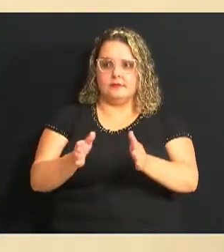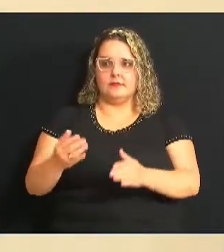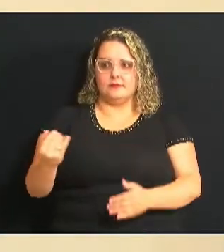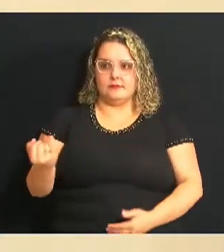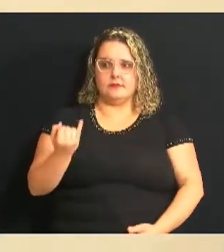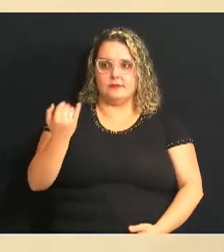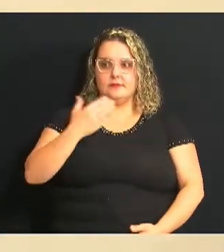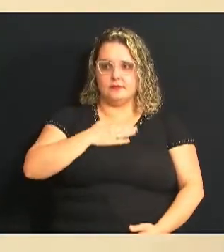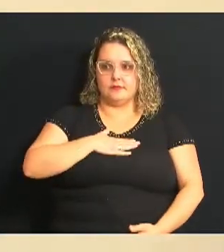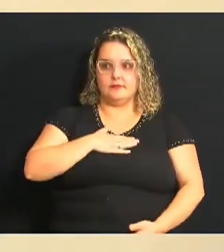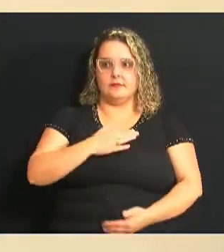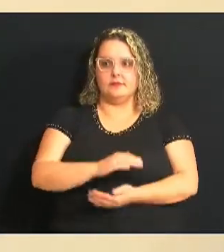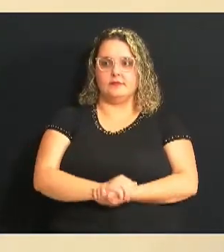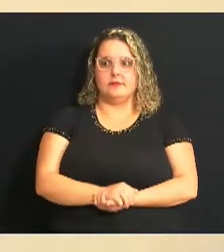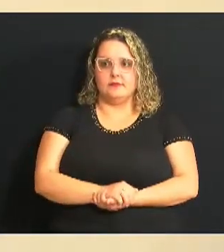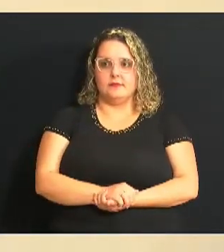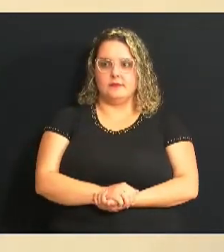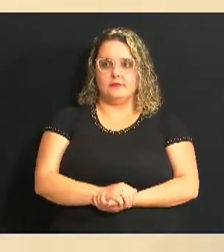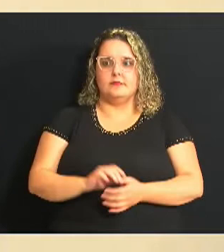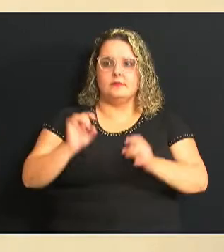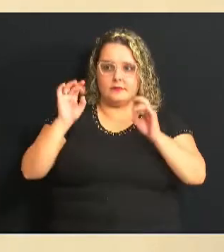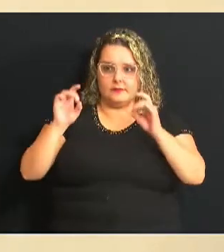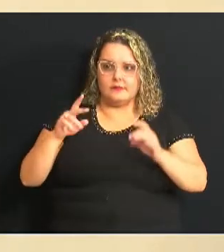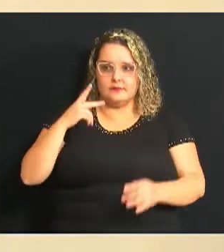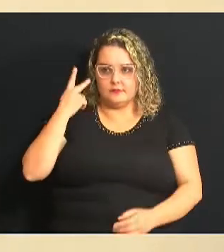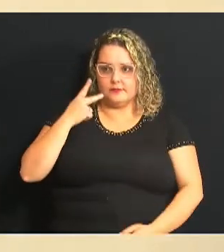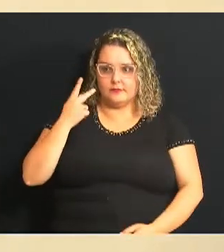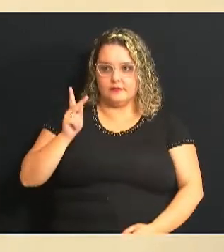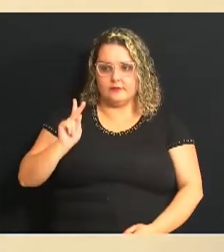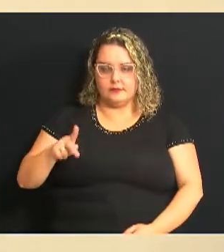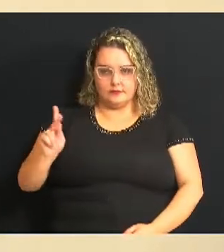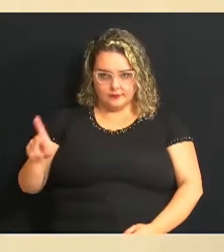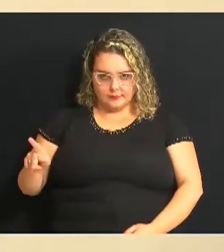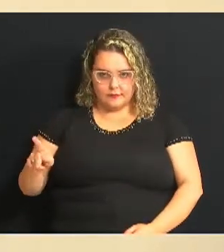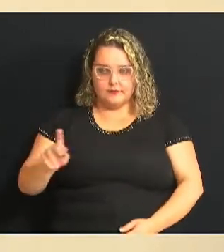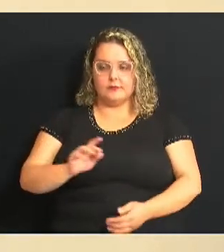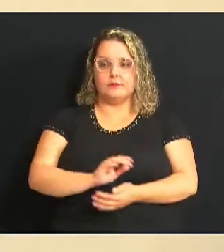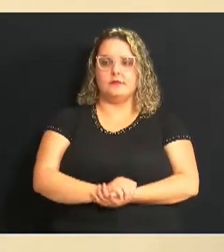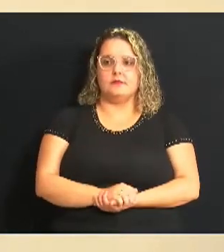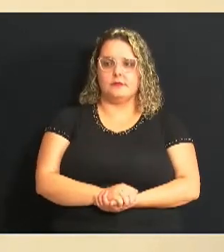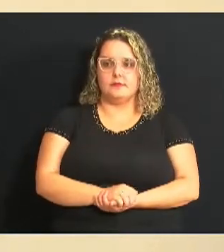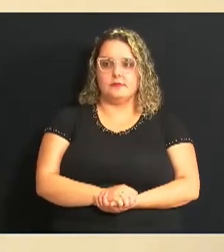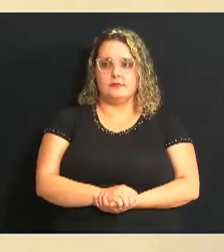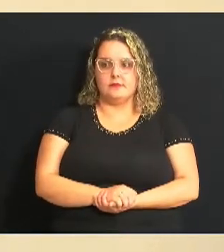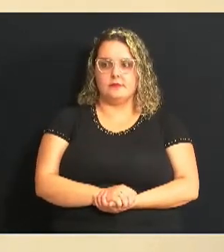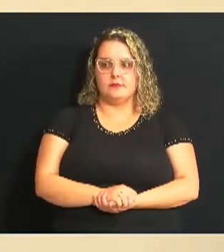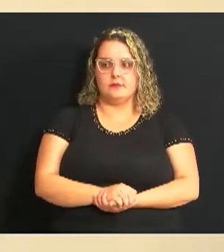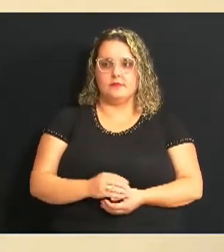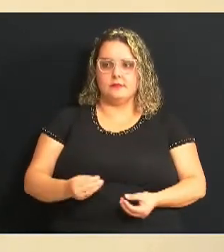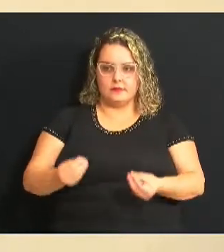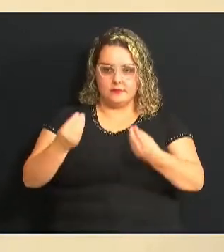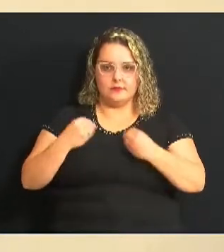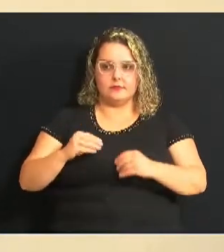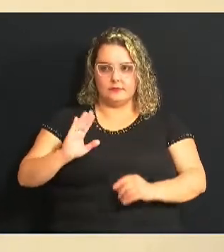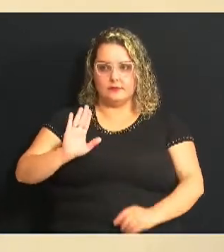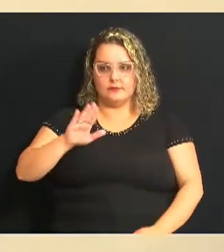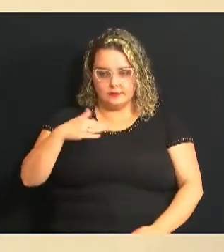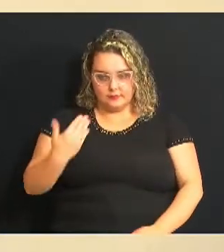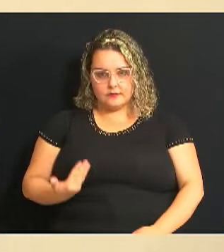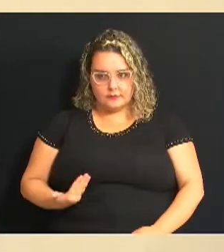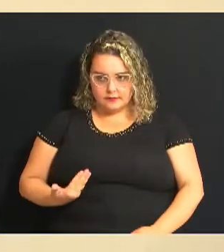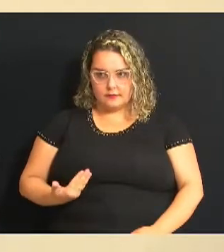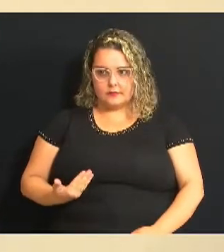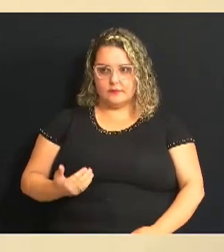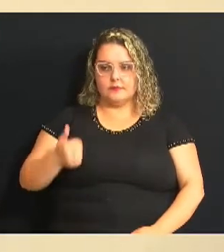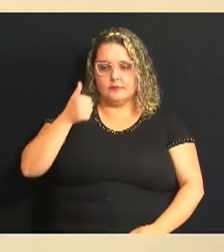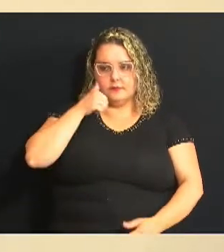para mim. Em especial o vereador, professor Alberto, que me concedeu essa honraria, e claro, minha